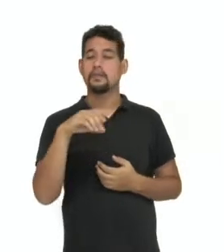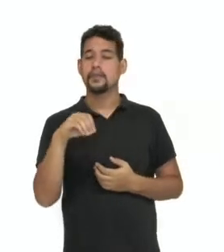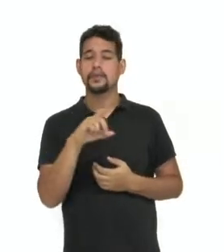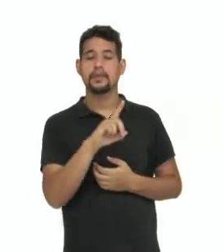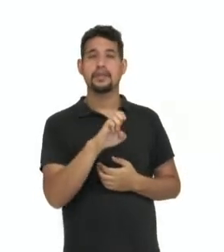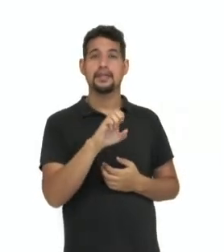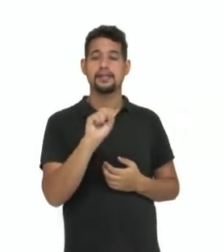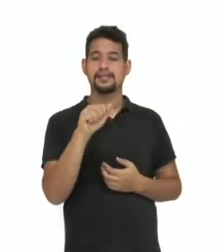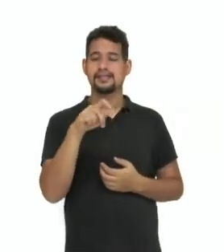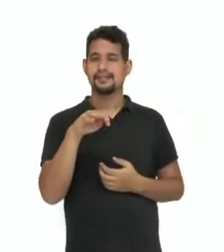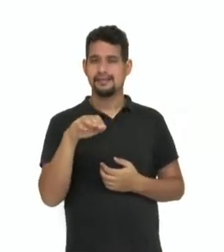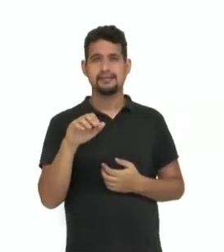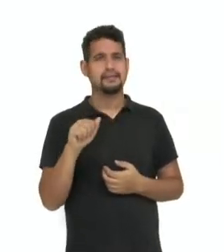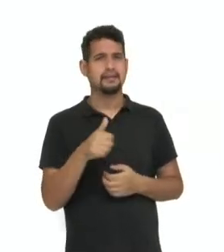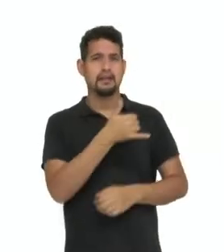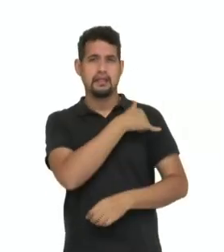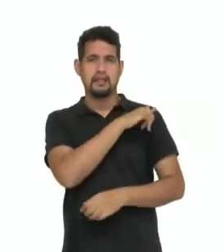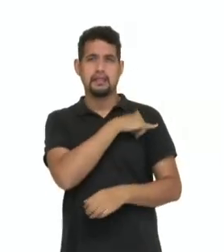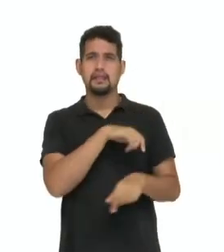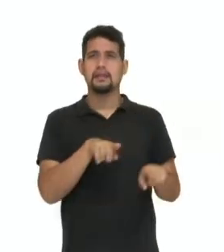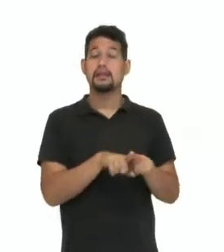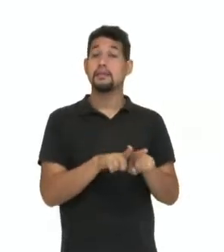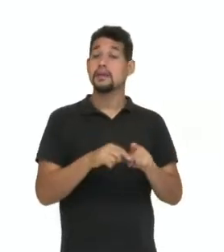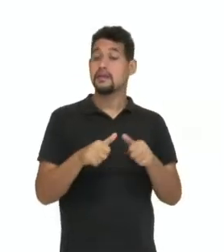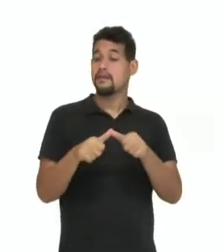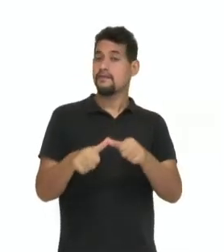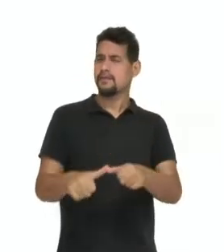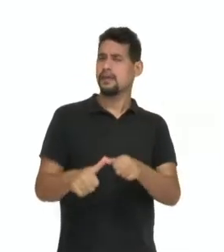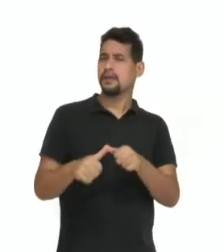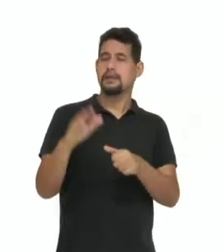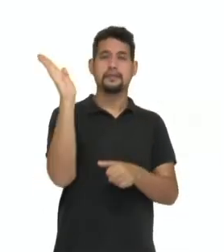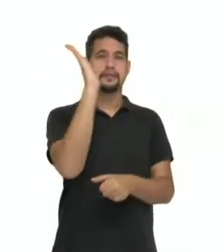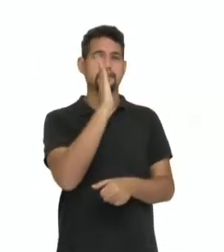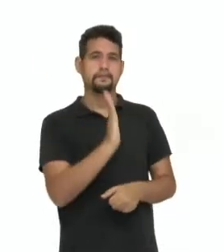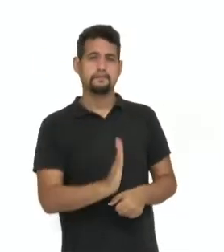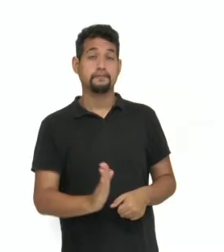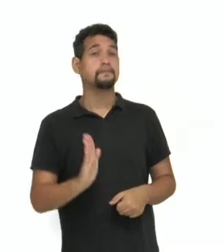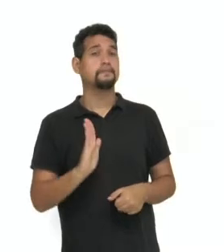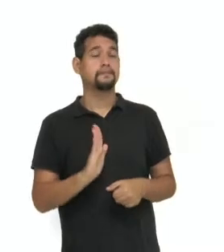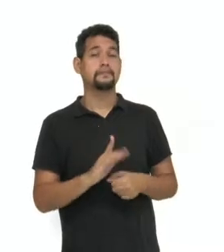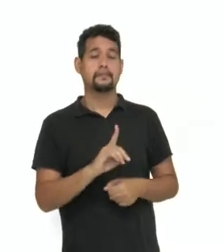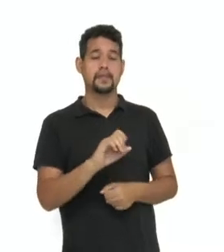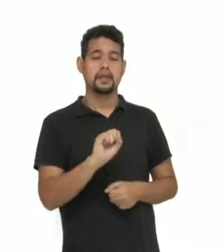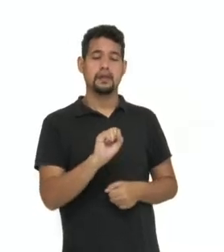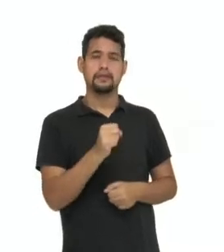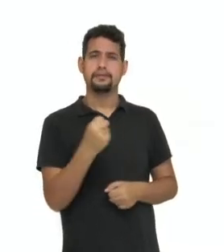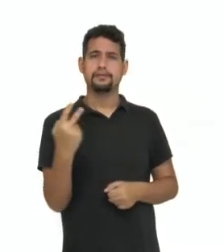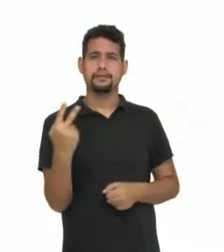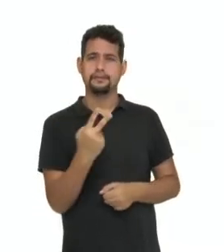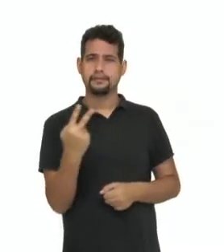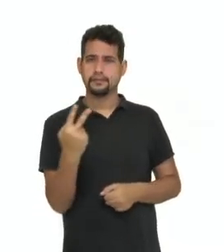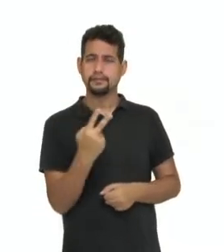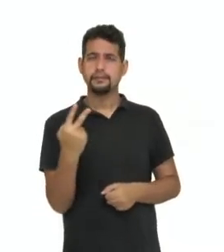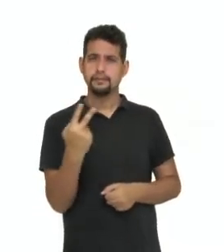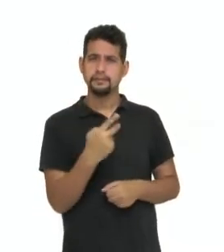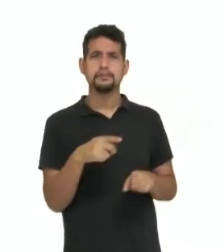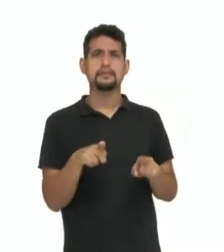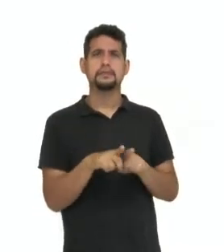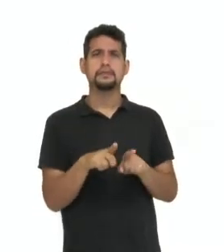de Janeiro, né? Dom Pedro permanece aqui no Brasil. Ainda em 1822, há